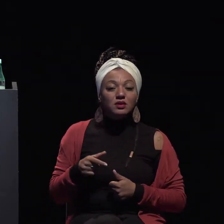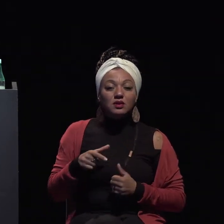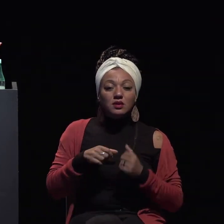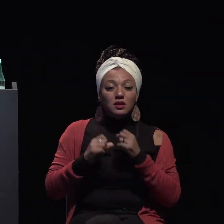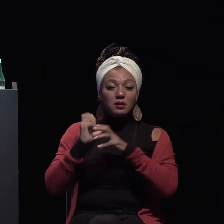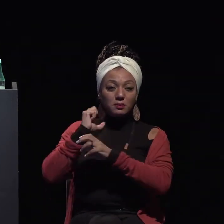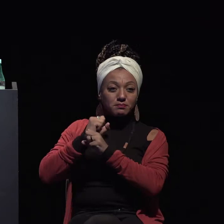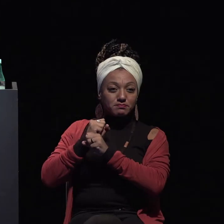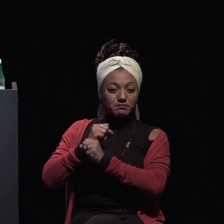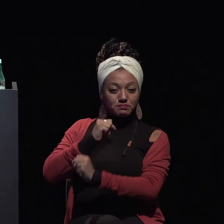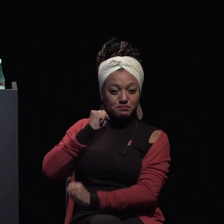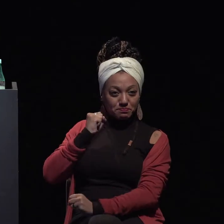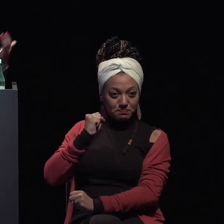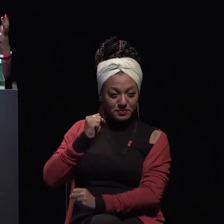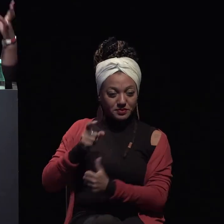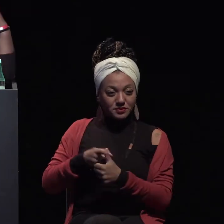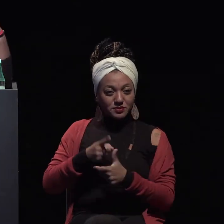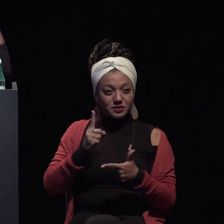Bandeirante,